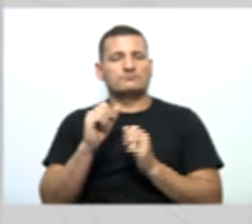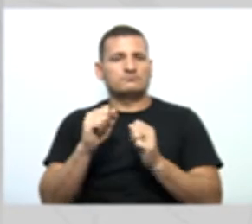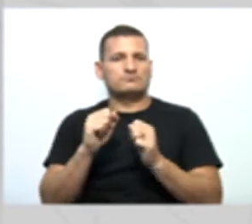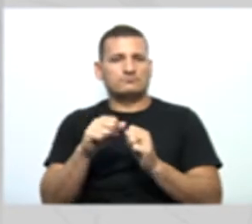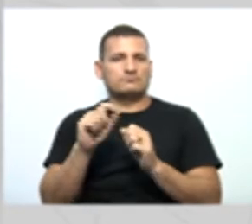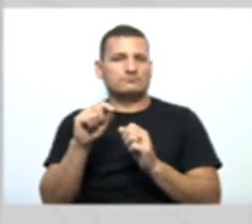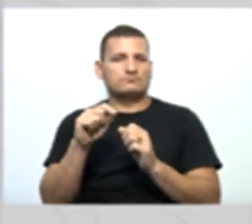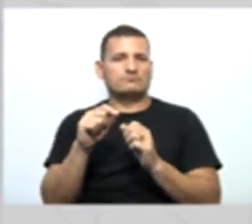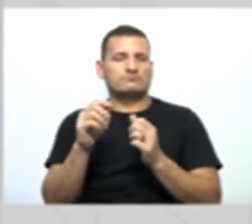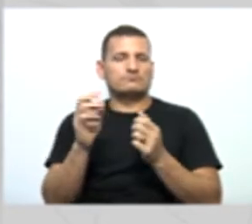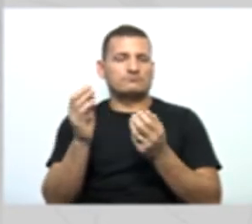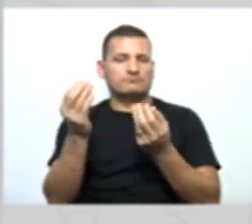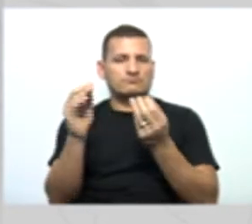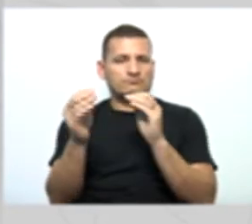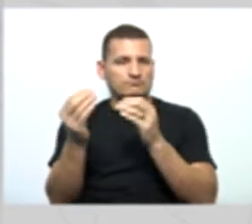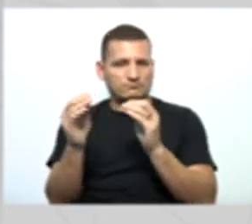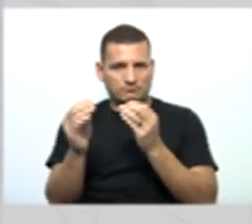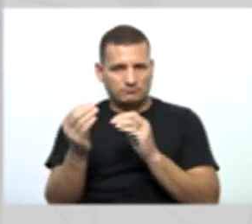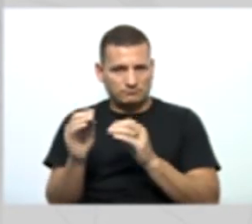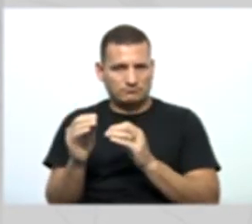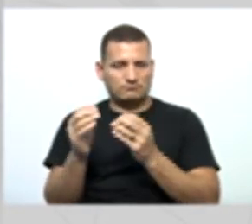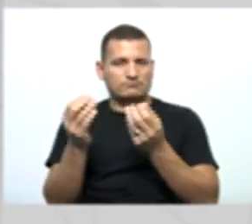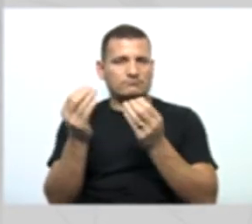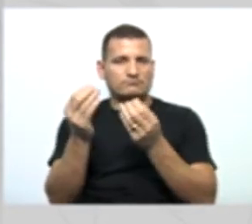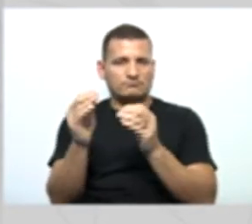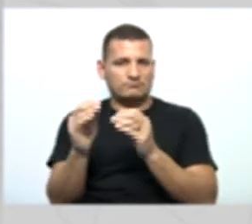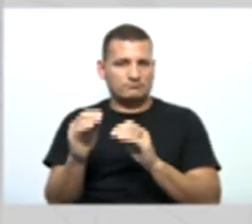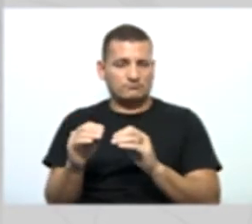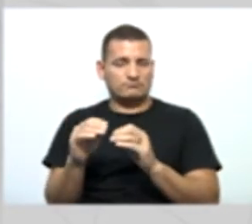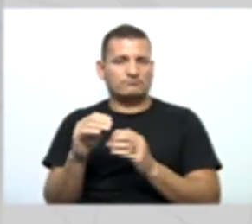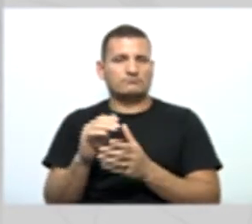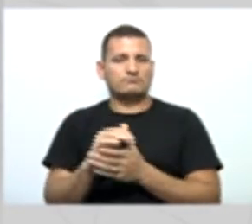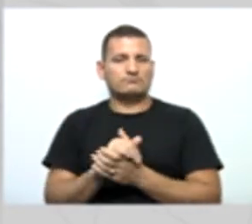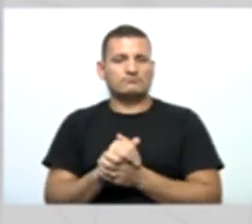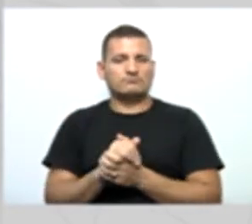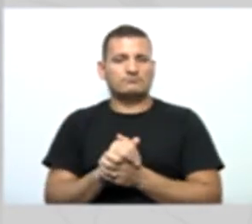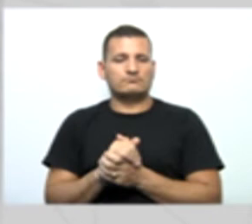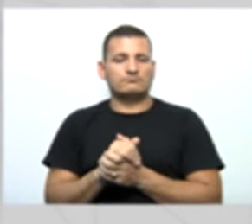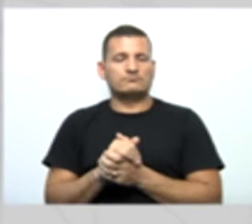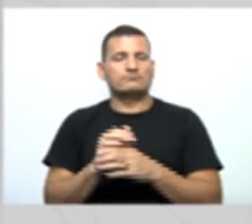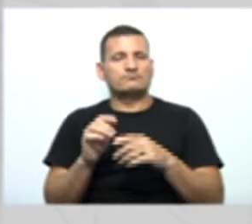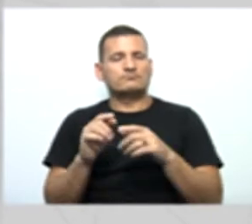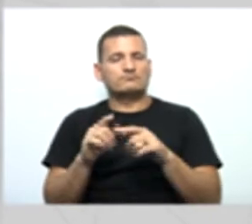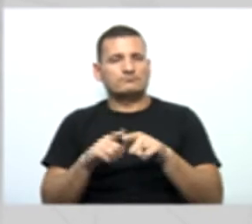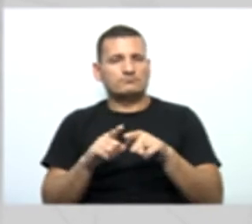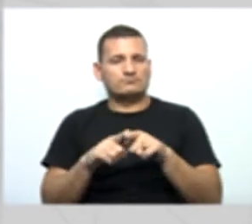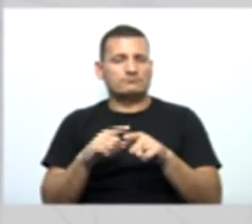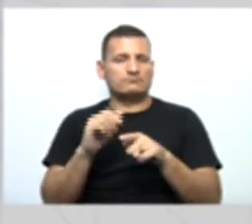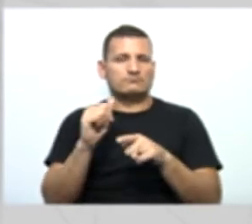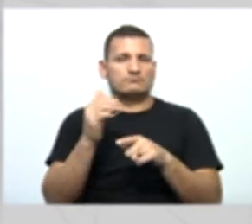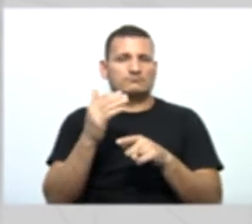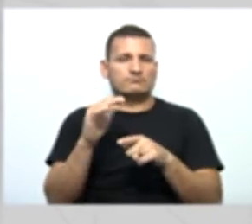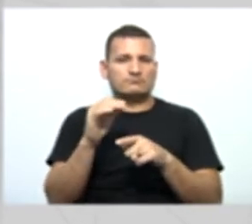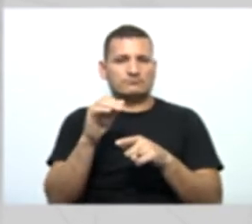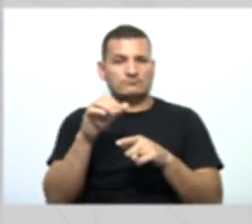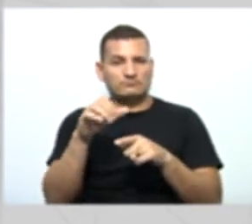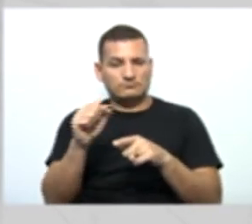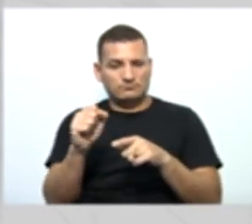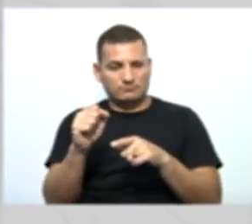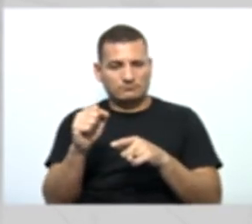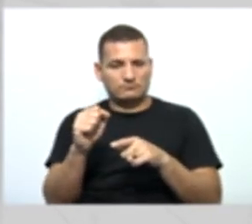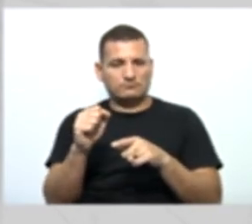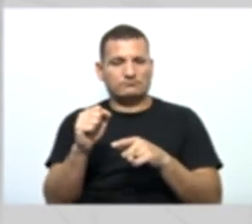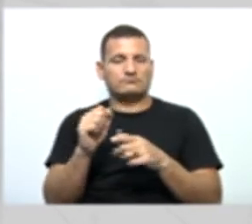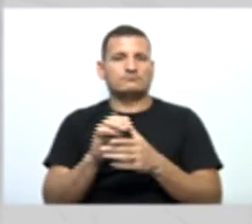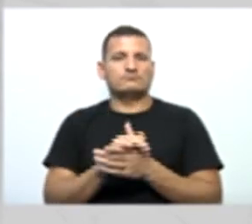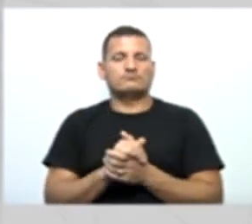receber valores, ou seja, estado através de seus atributos e reagir a ações através dos